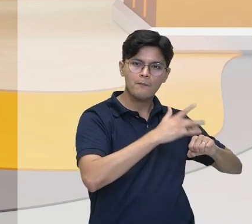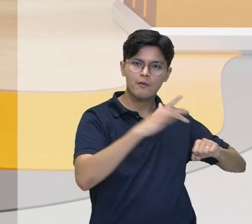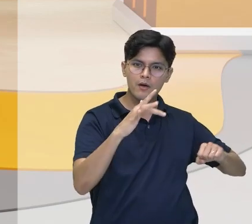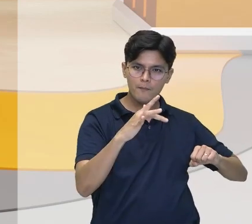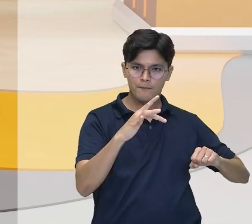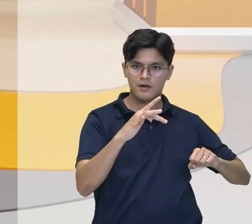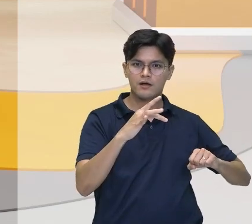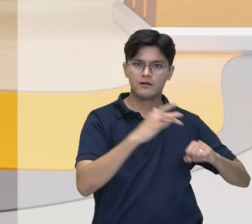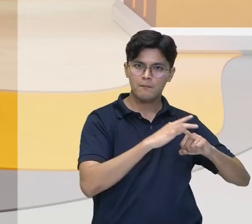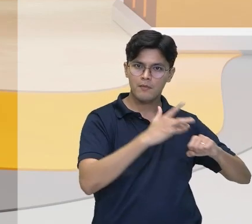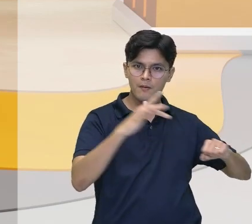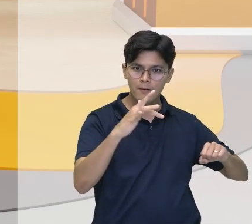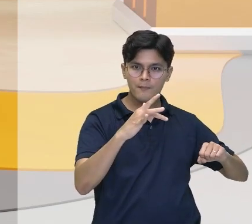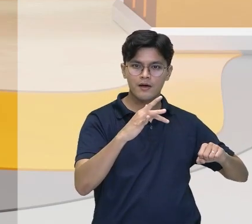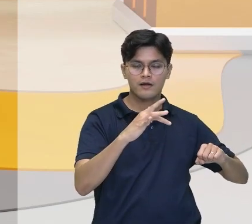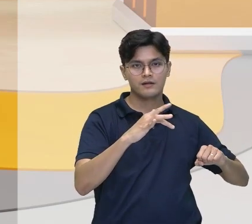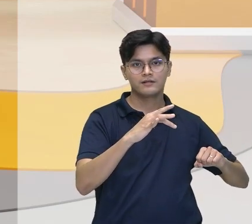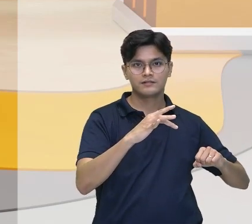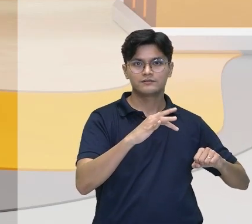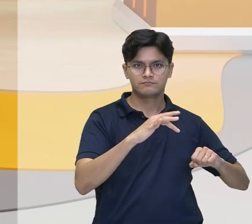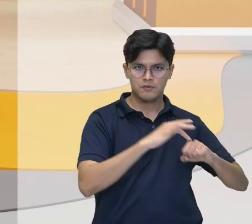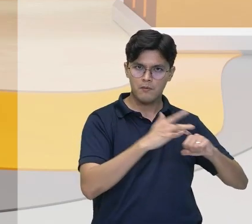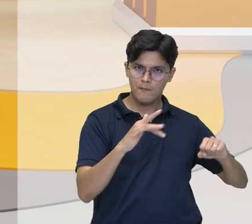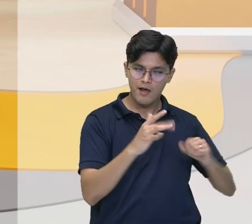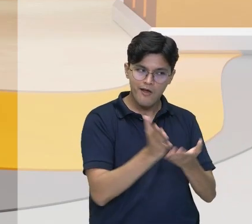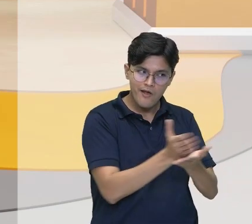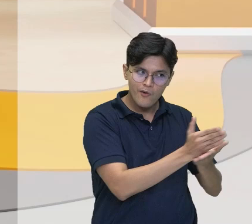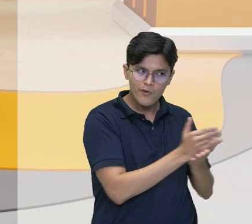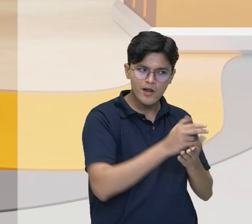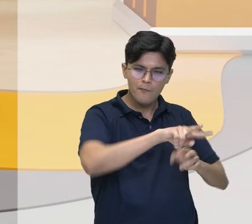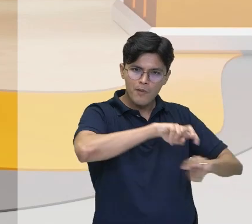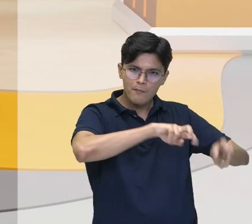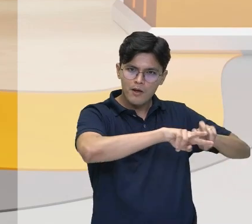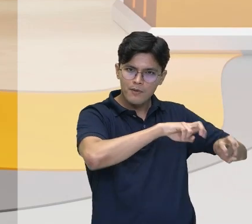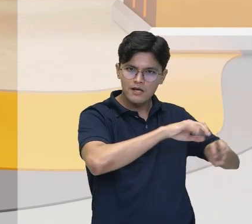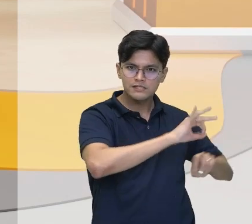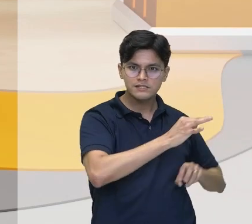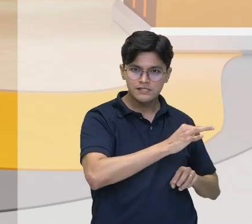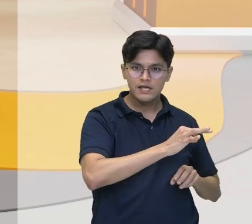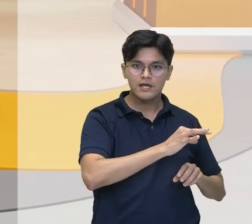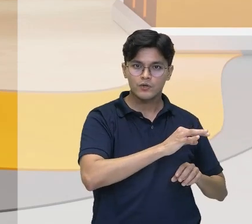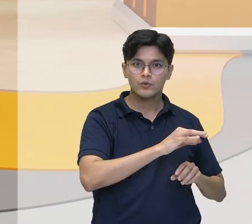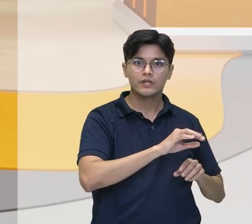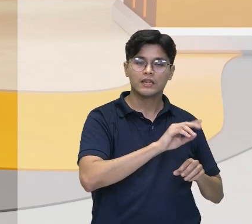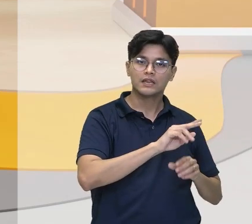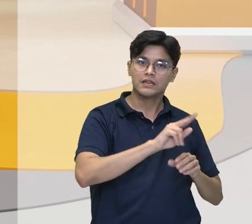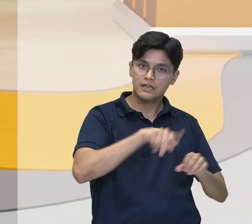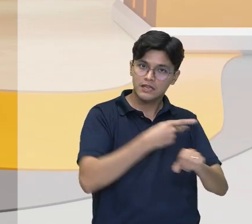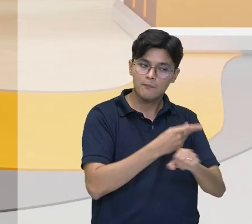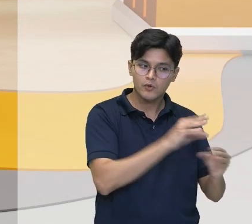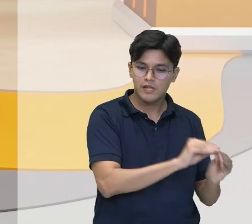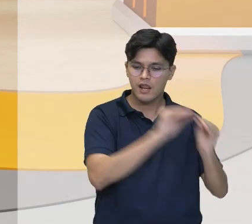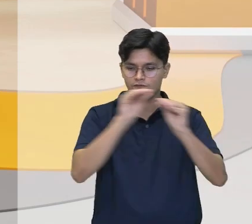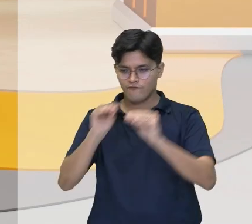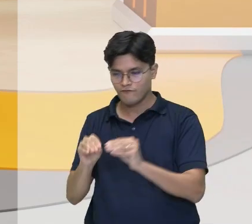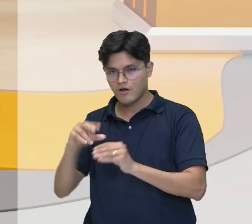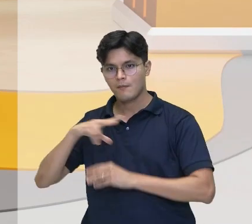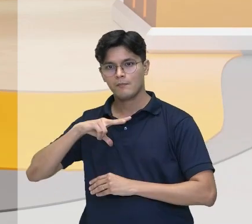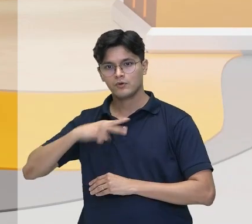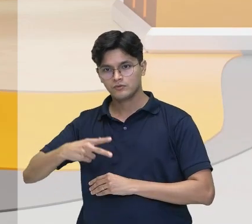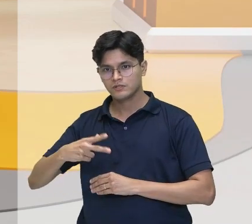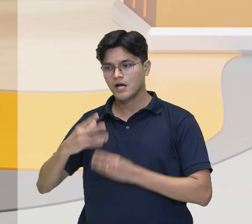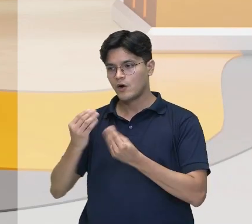de pagamento. E foi com esse dinheiro oriundo do ouro que saiu aqui do